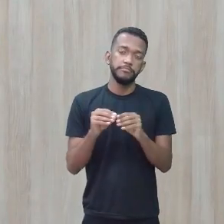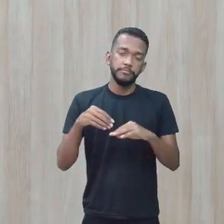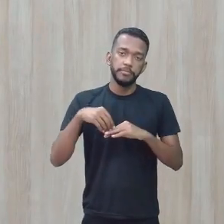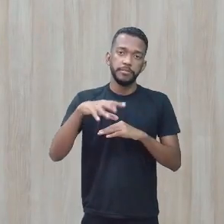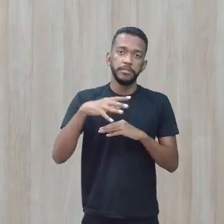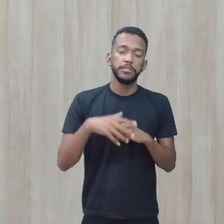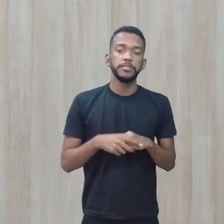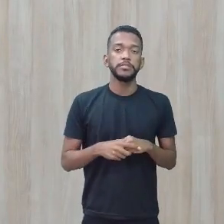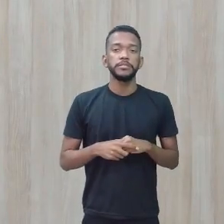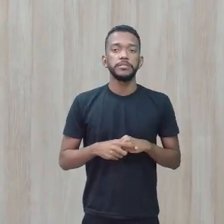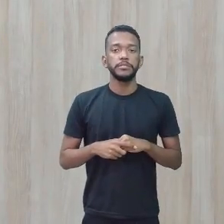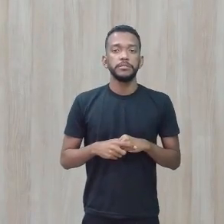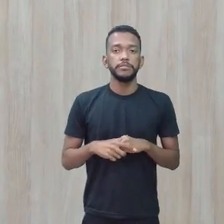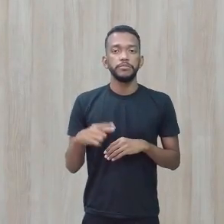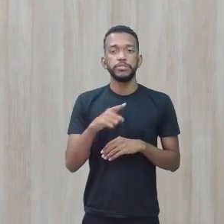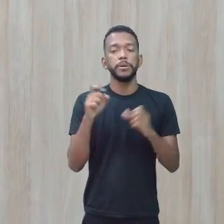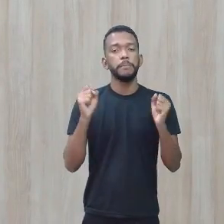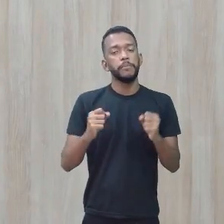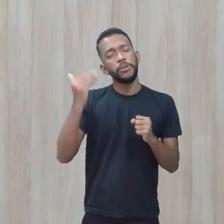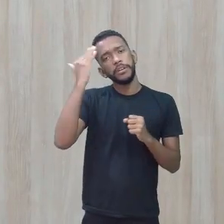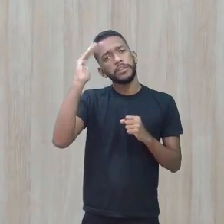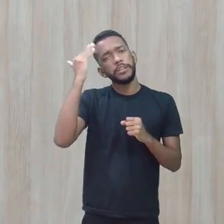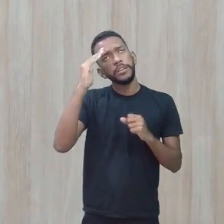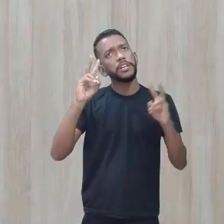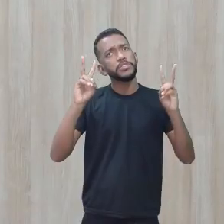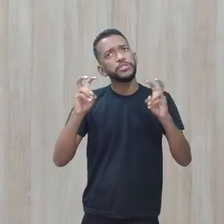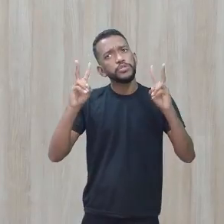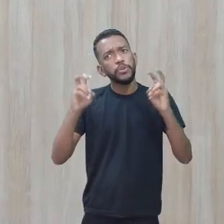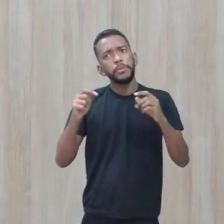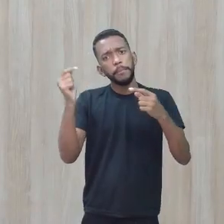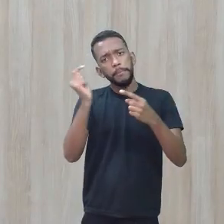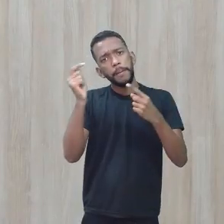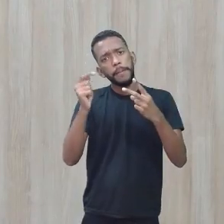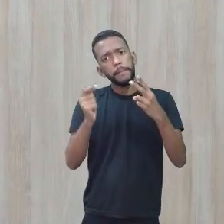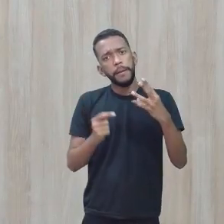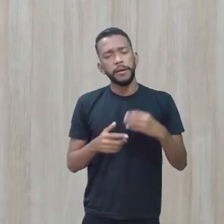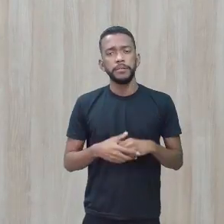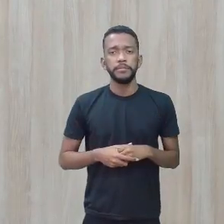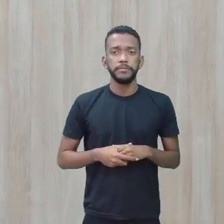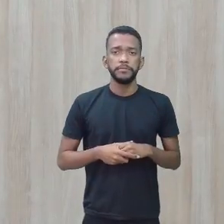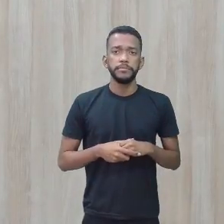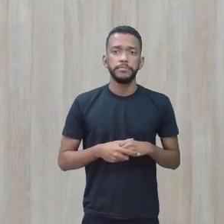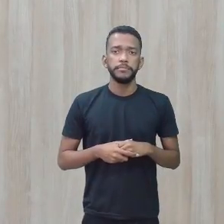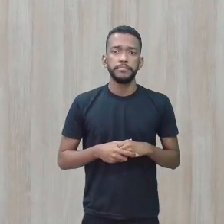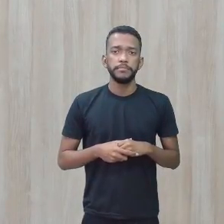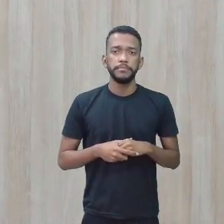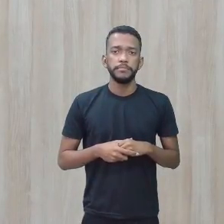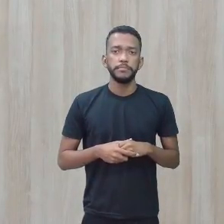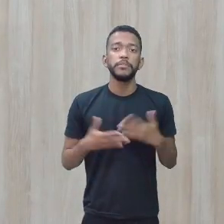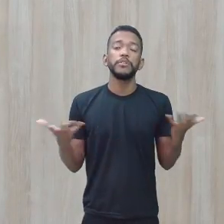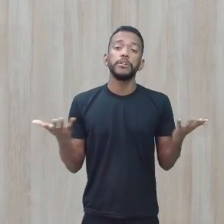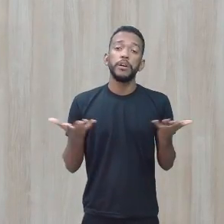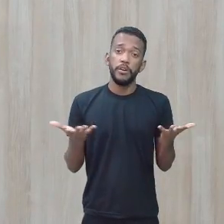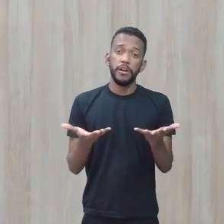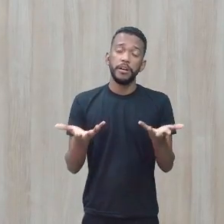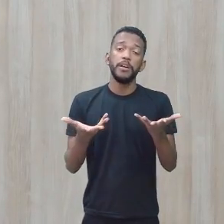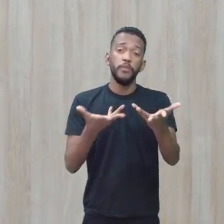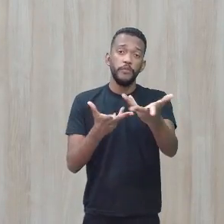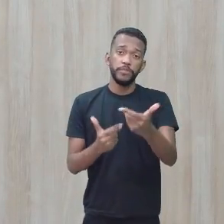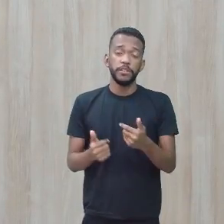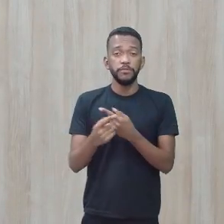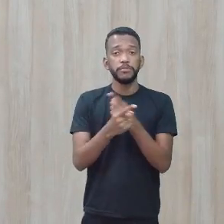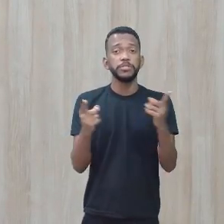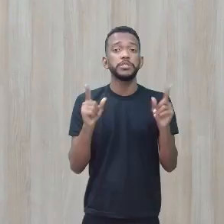para que vocês possam entender sobre essas questões. E eu quero convidar vocês, né,